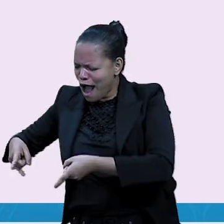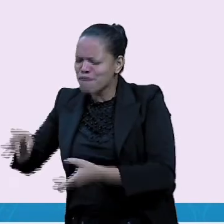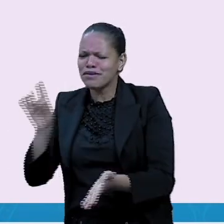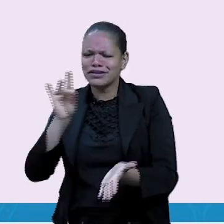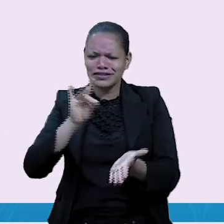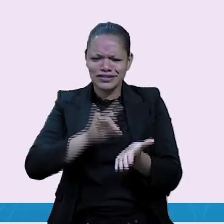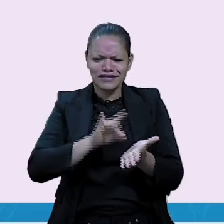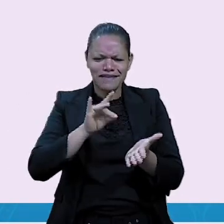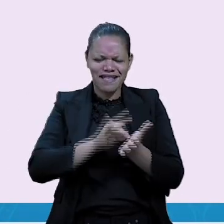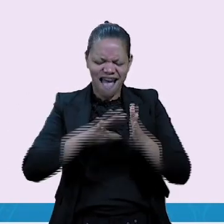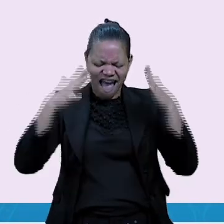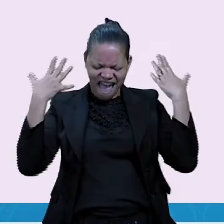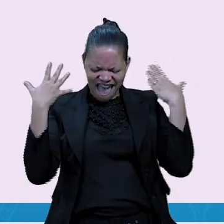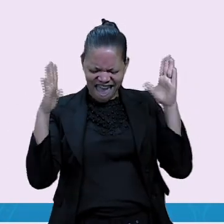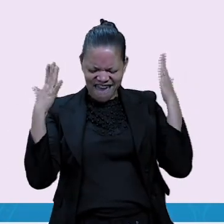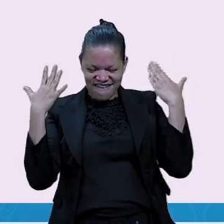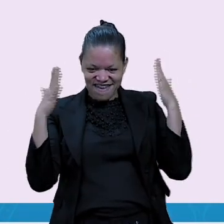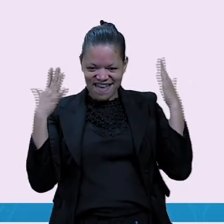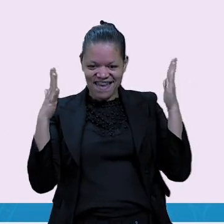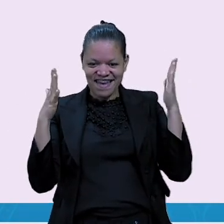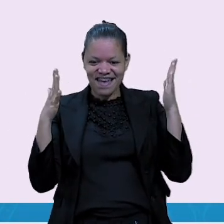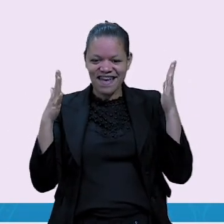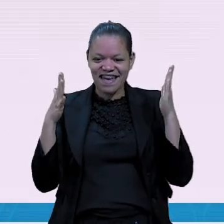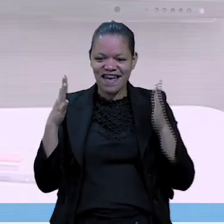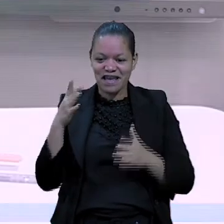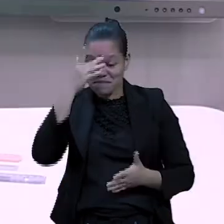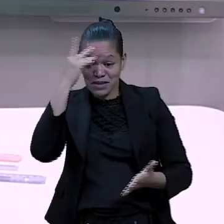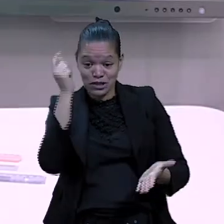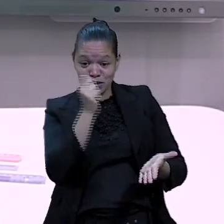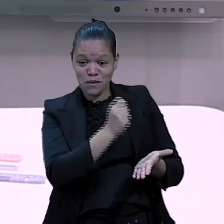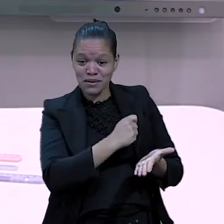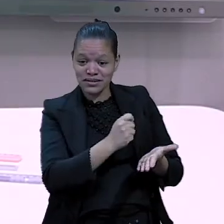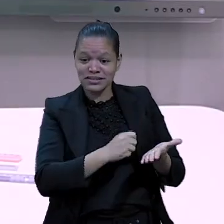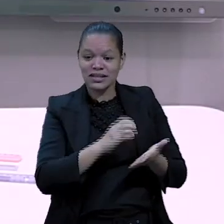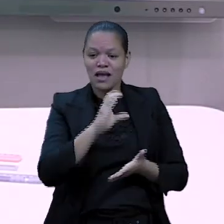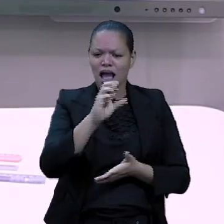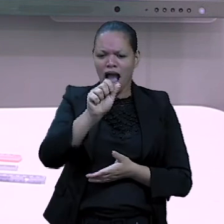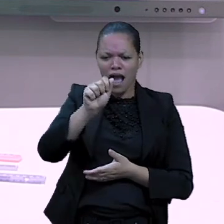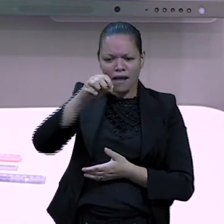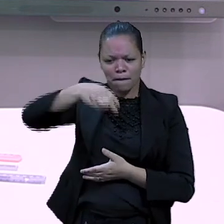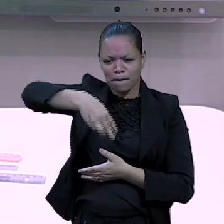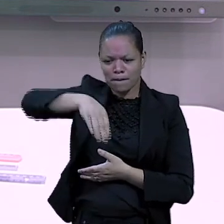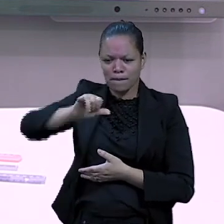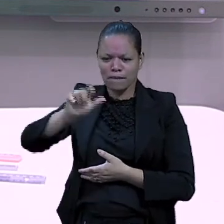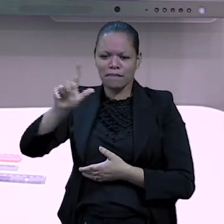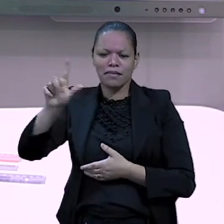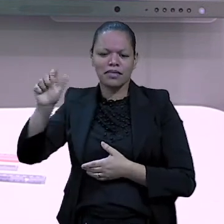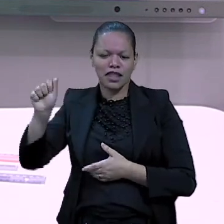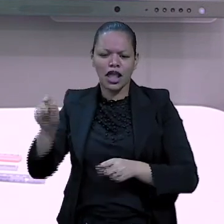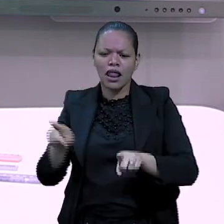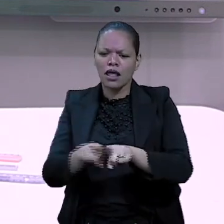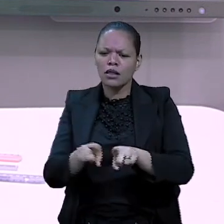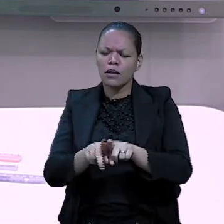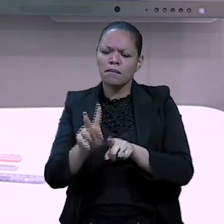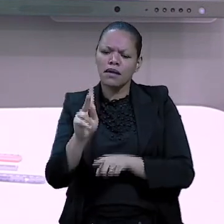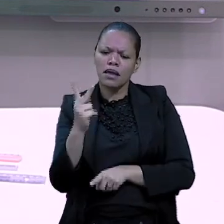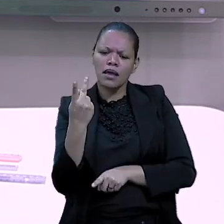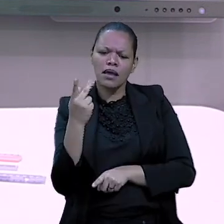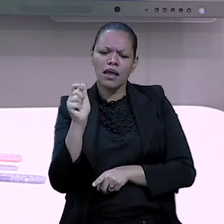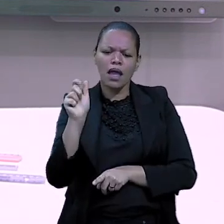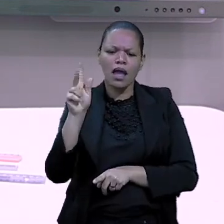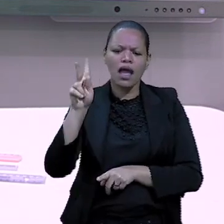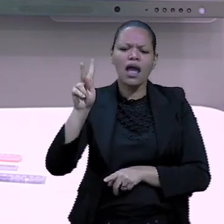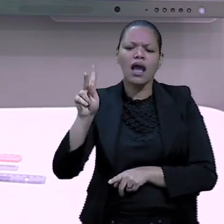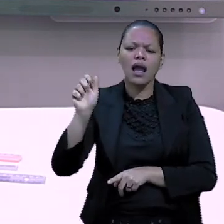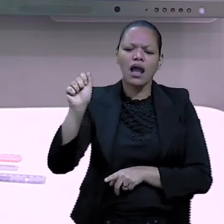Castro e Kátia Crescêncio. Viram que interessante, estudantes? A história, né, contando que a gente,